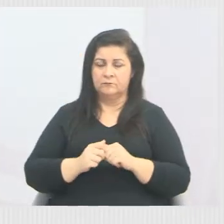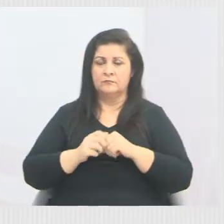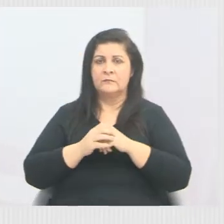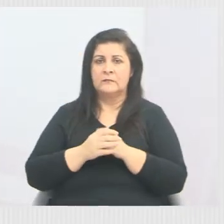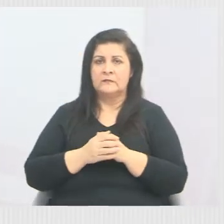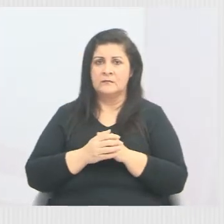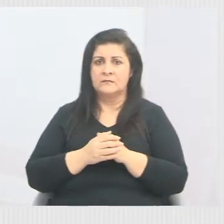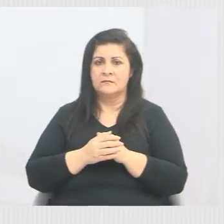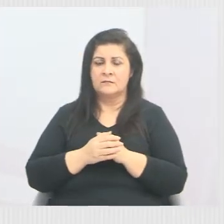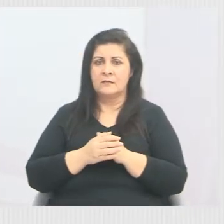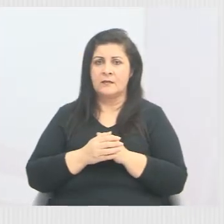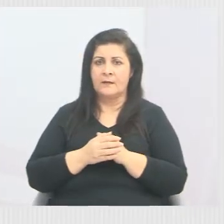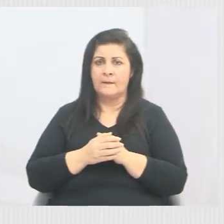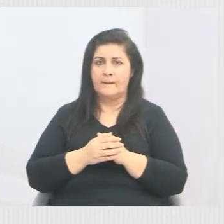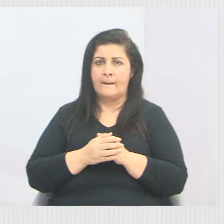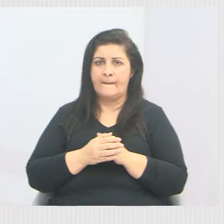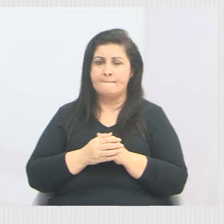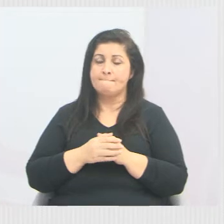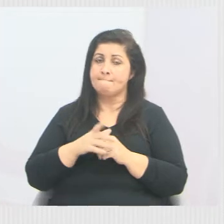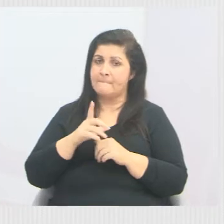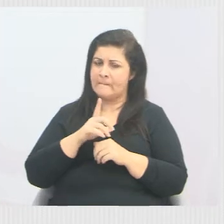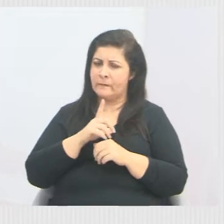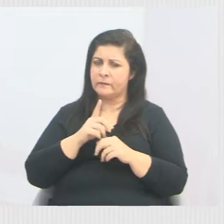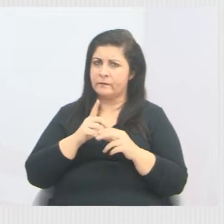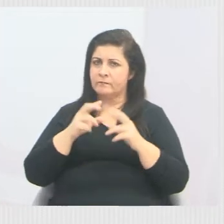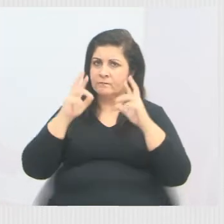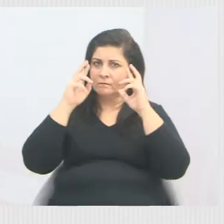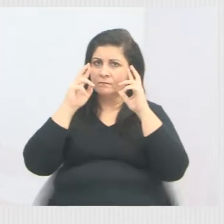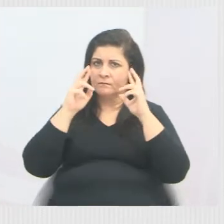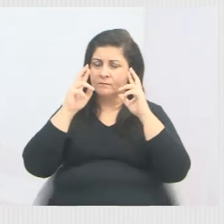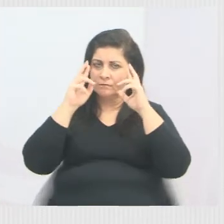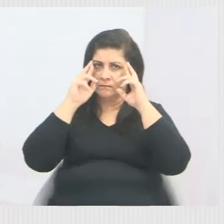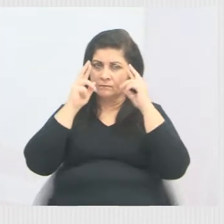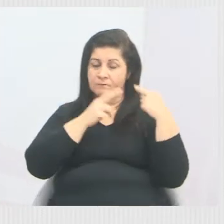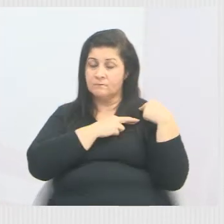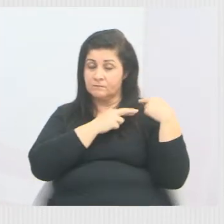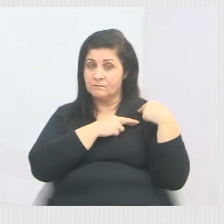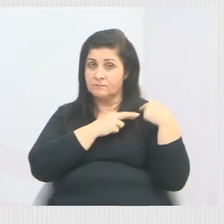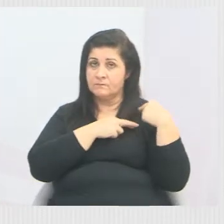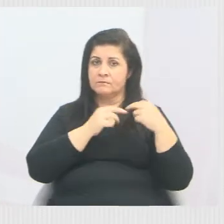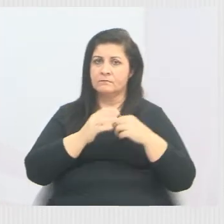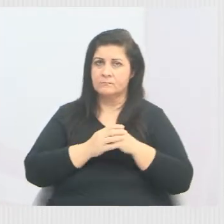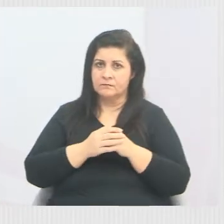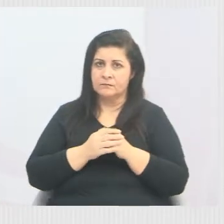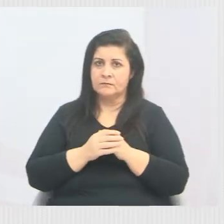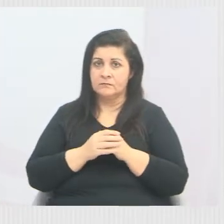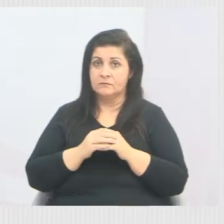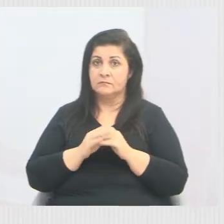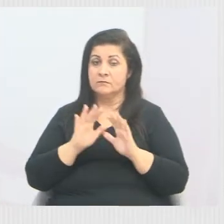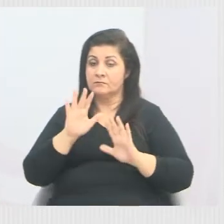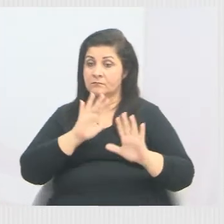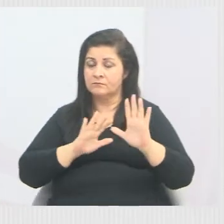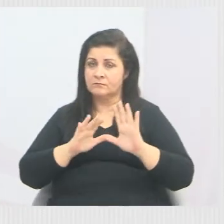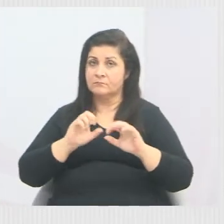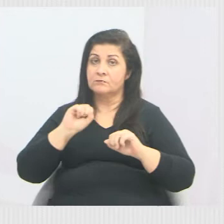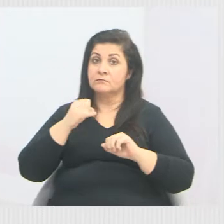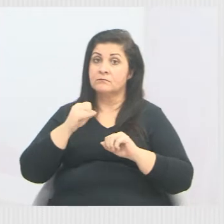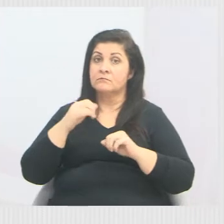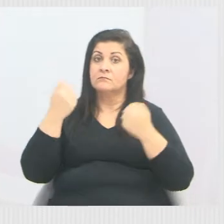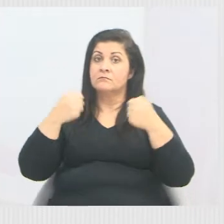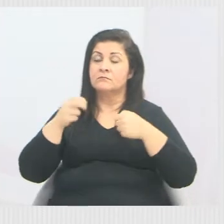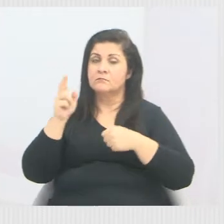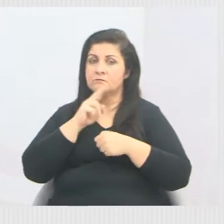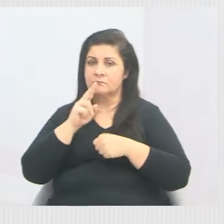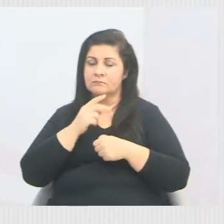estamos assim tendo uma prudência nos gastos para evitar aquela necessidade mesmo. E olhando